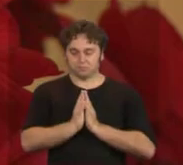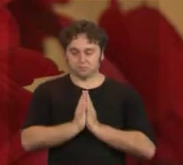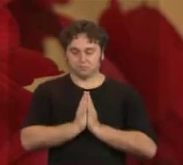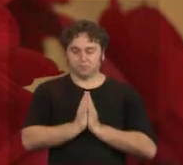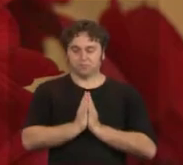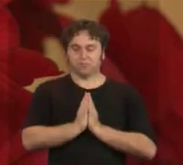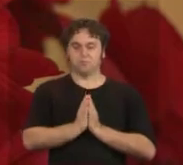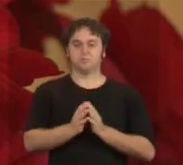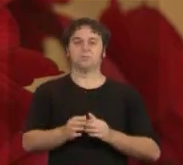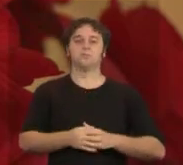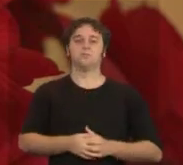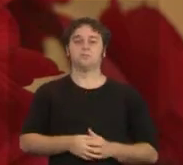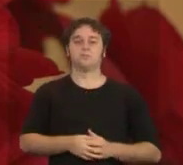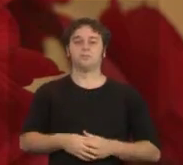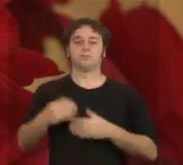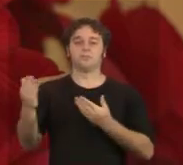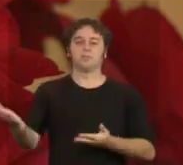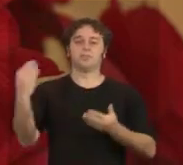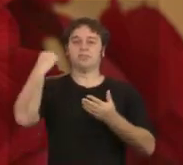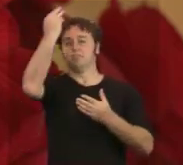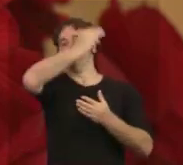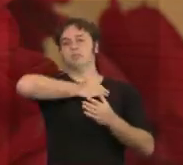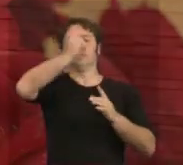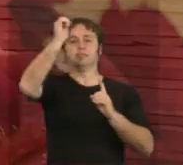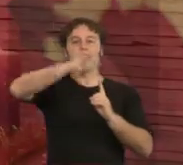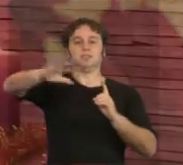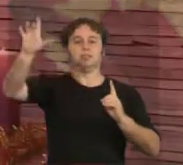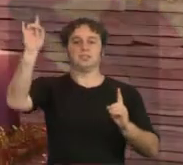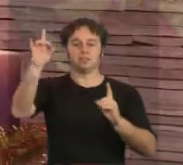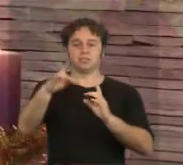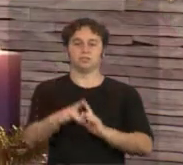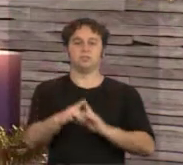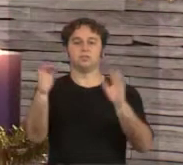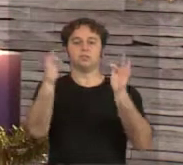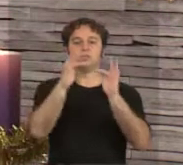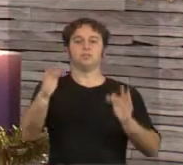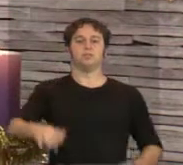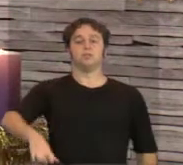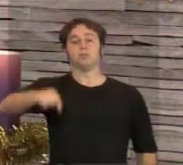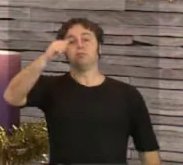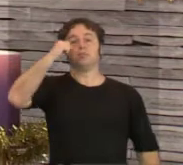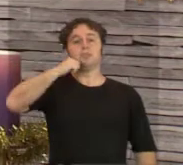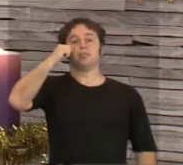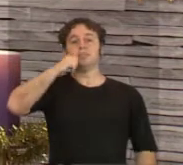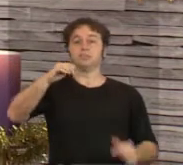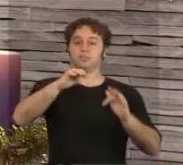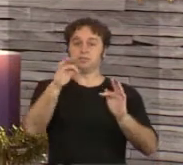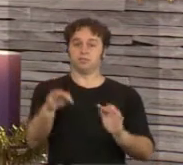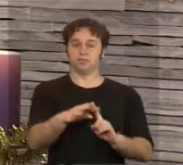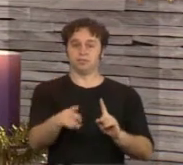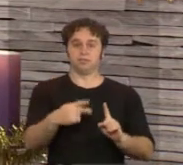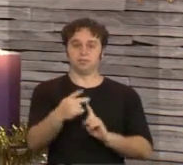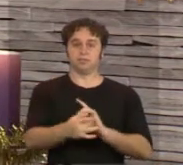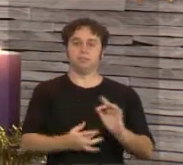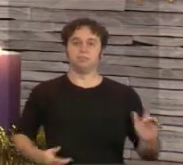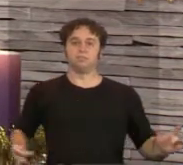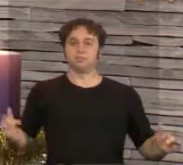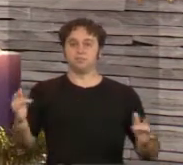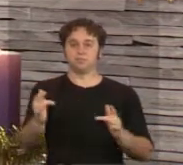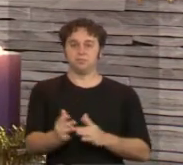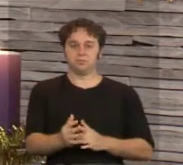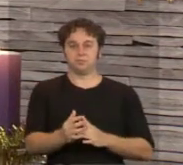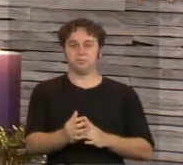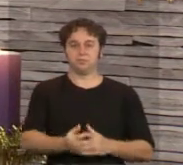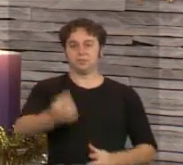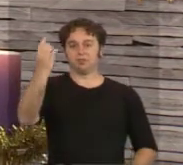na hora de nossa morte. Amém. Ave Maria, cheia de graça, o Senhor é convosco. Bendita sois vós entre as mulheres,